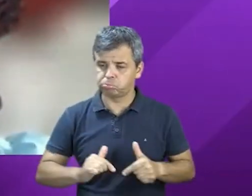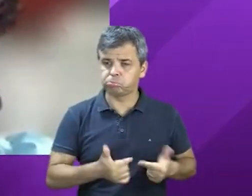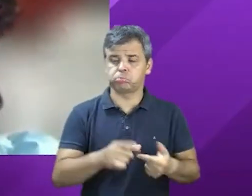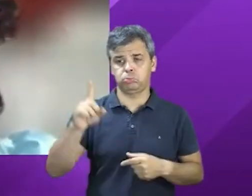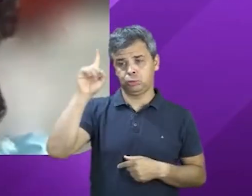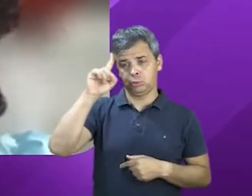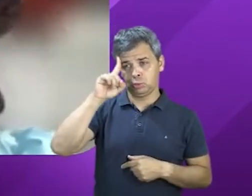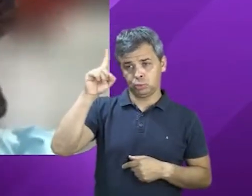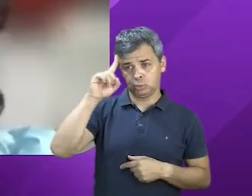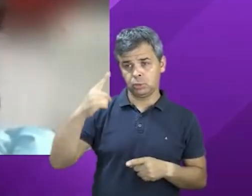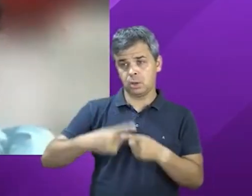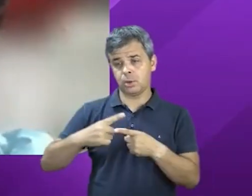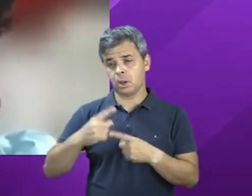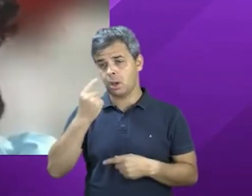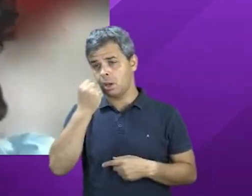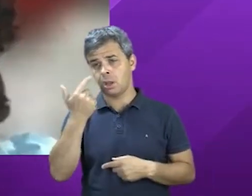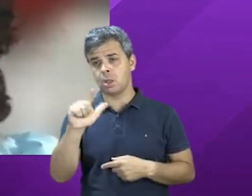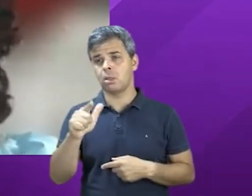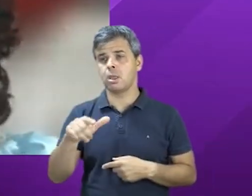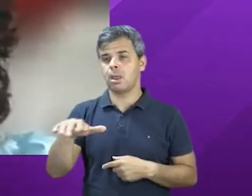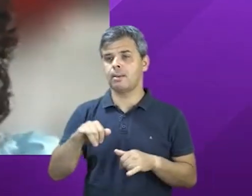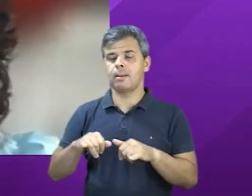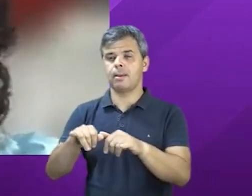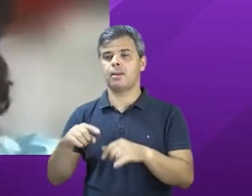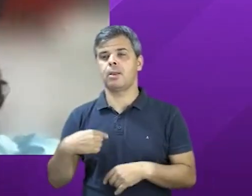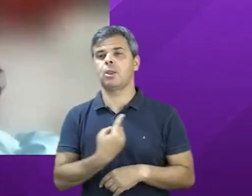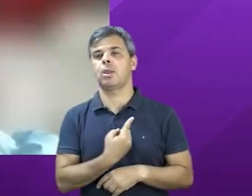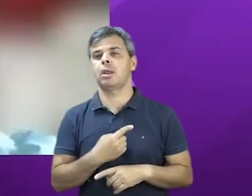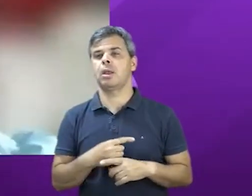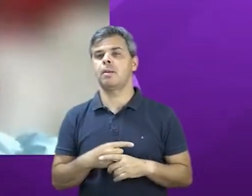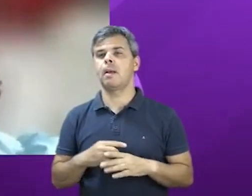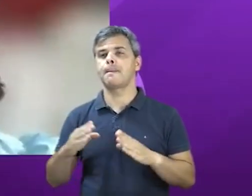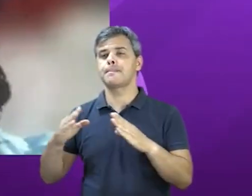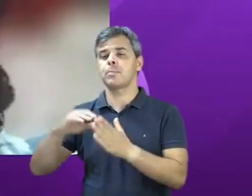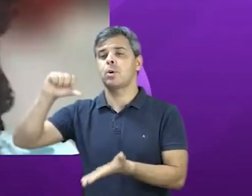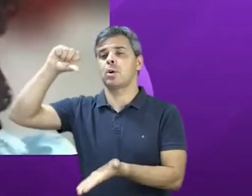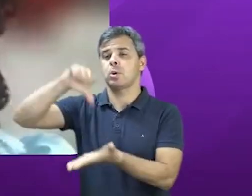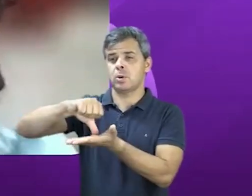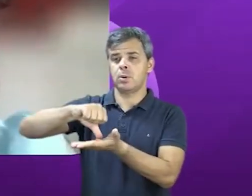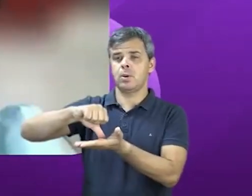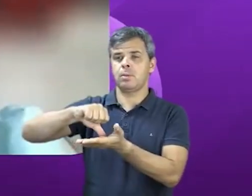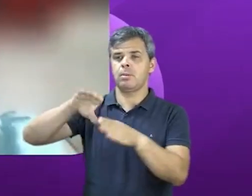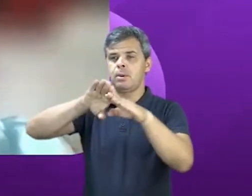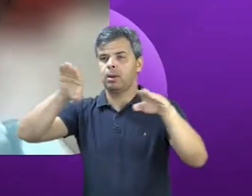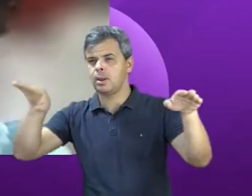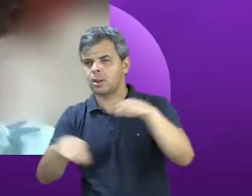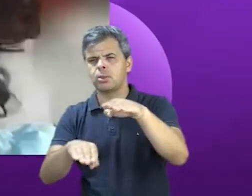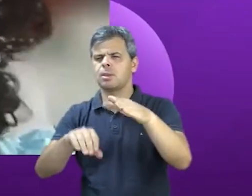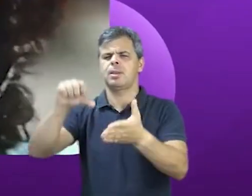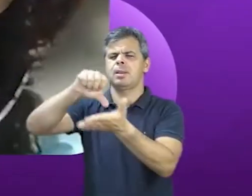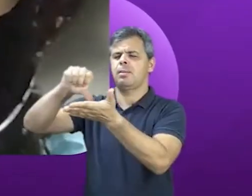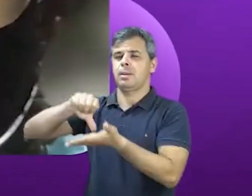fazemos a cultura, porque aqui no Ceará a gente não tem mercado. E a gente mora numa capital extremamente desigual. Todas as capitais